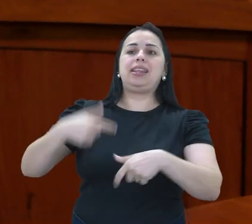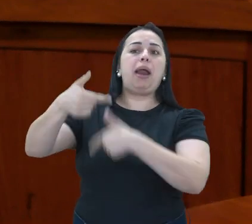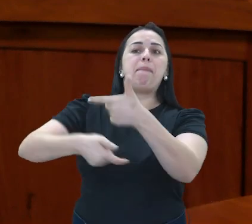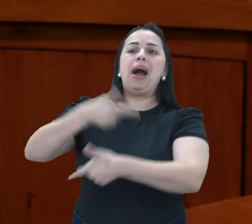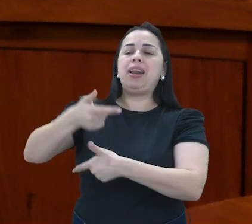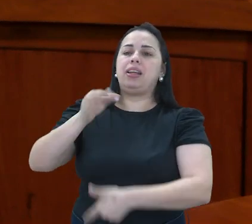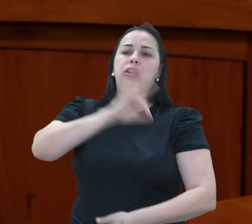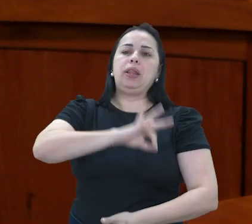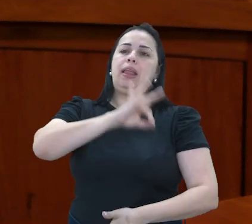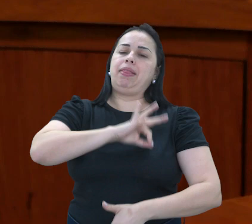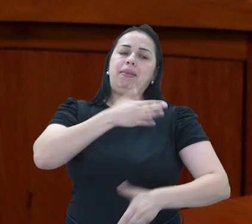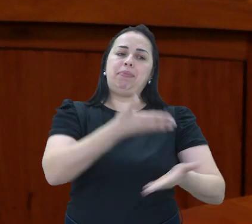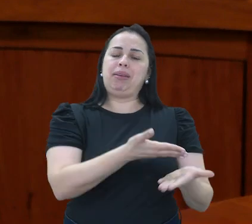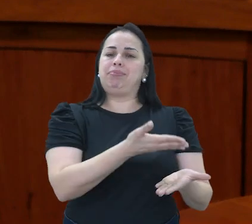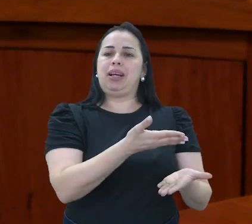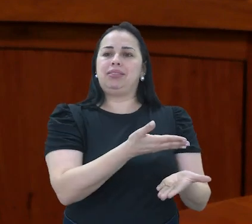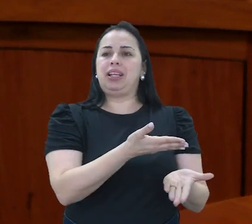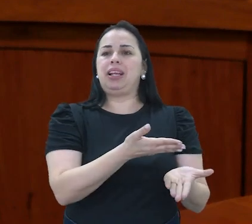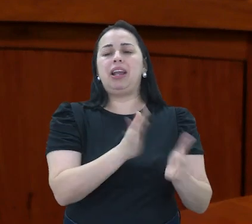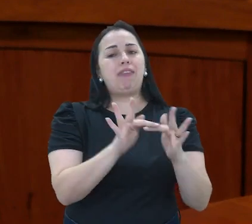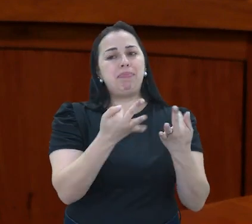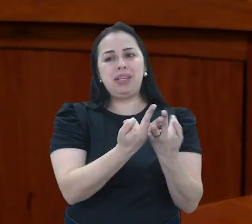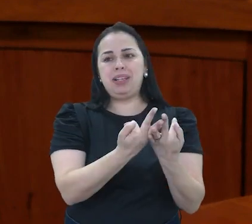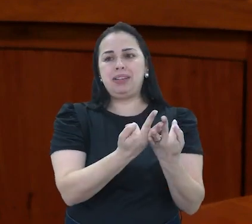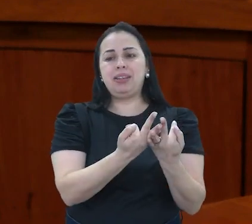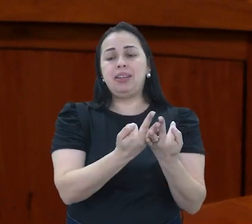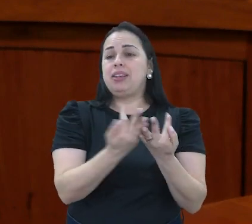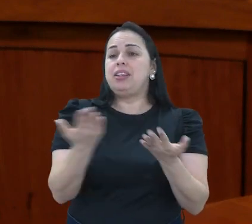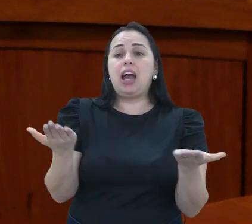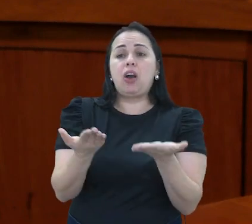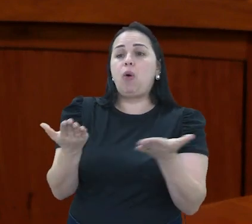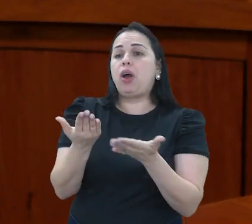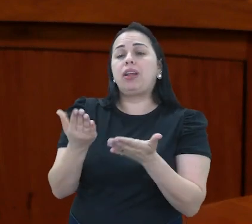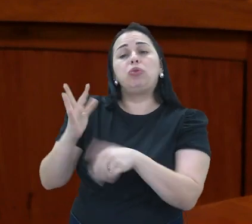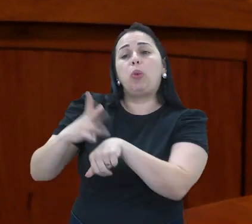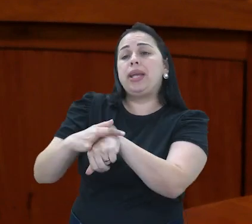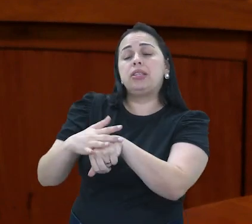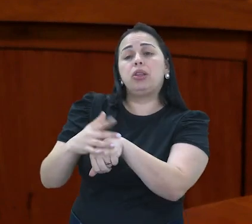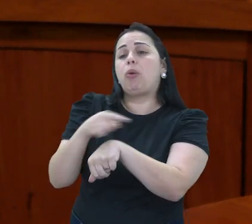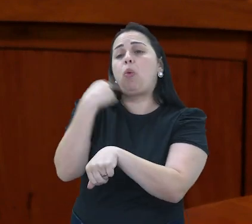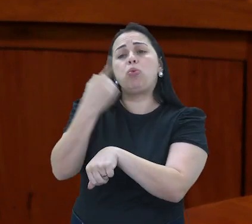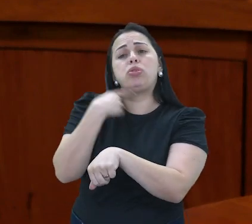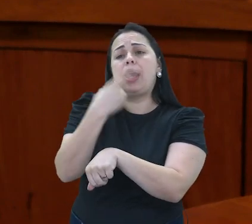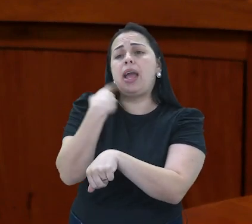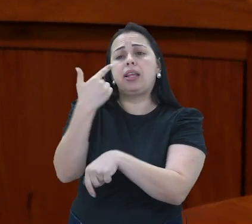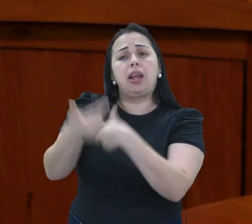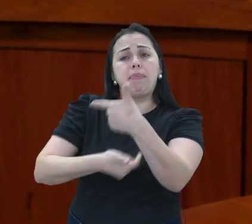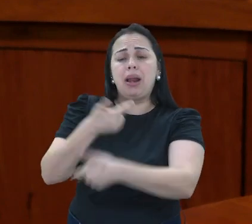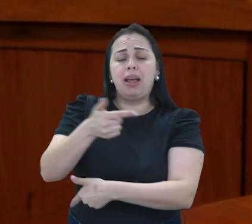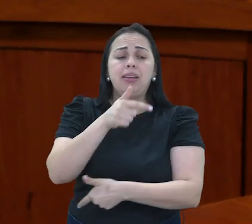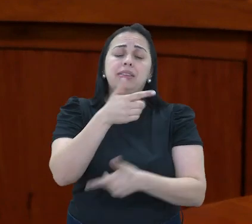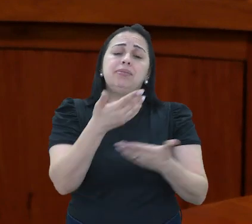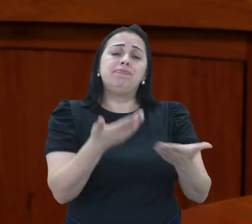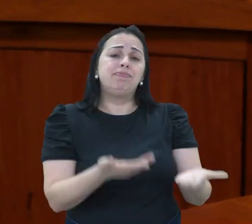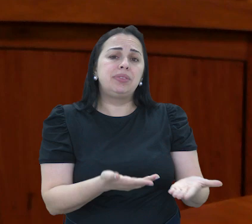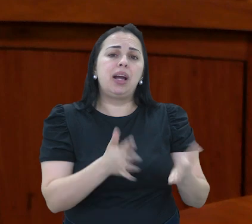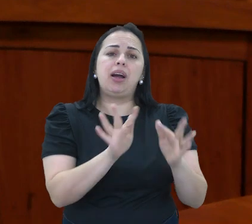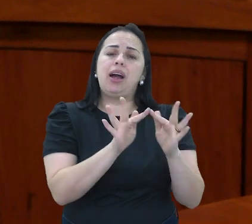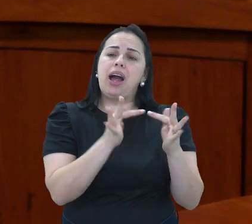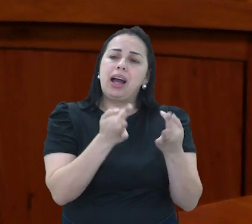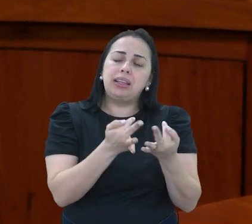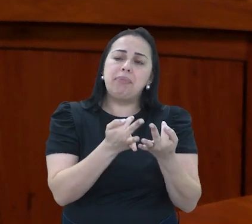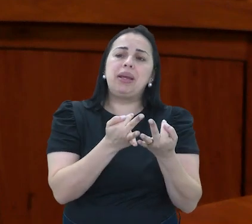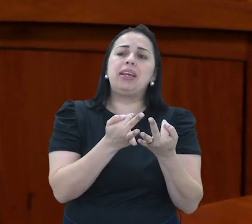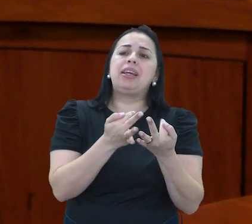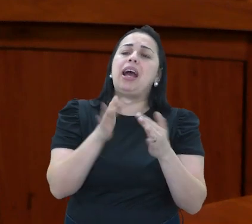uma casa, então ele não consegue mais trazer o sustento para casa, né, o esteio da